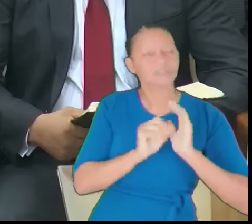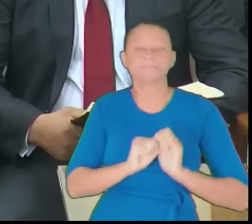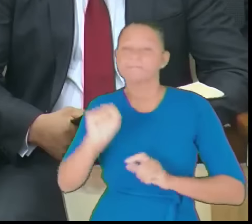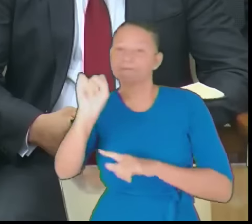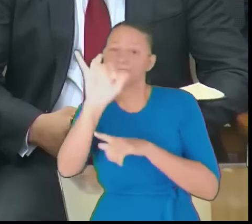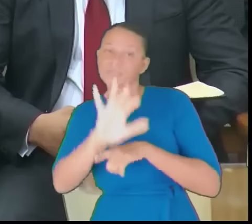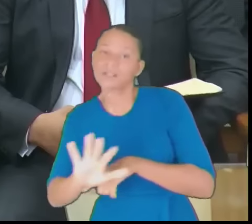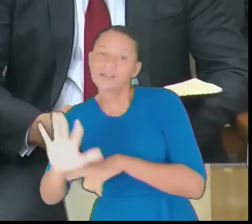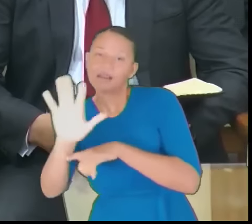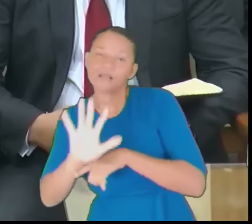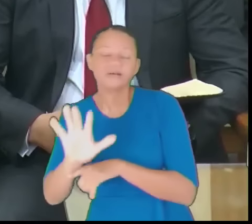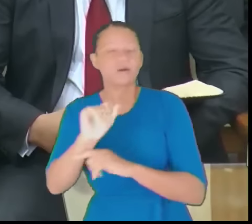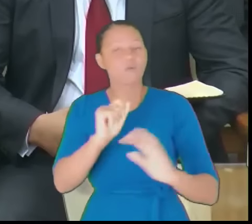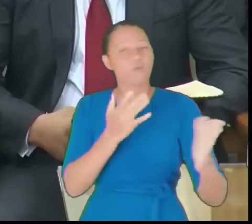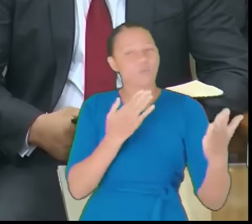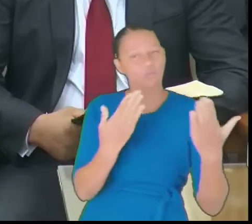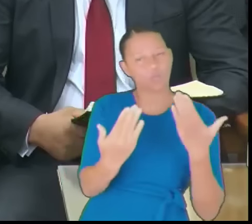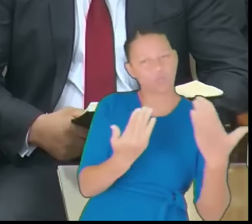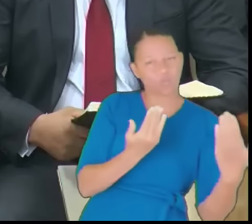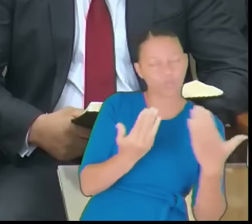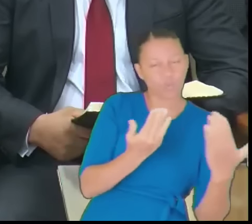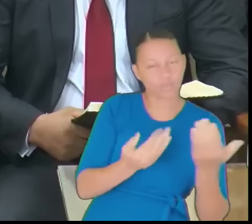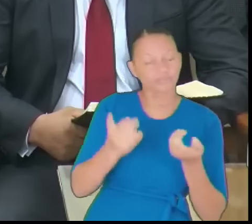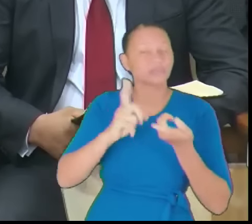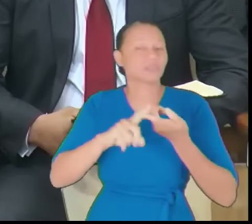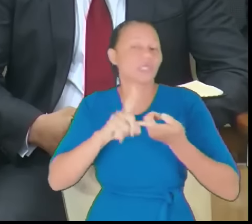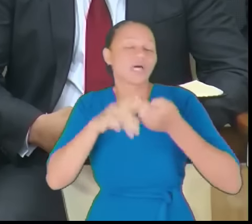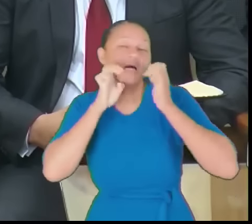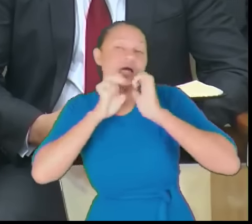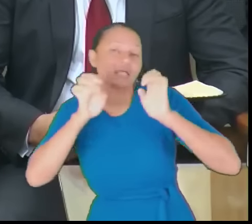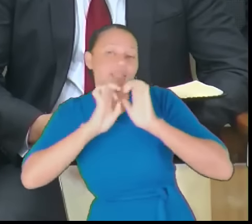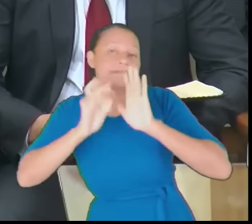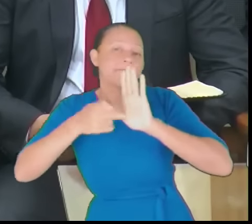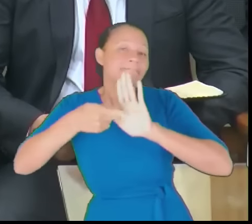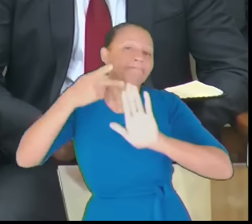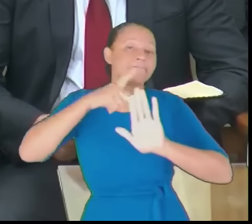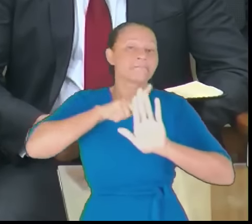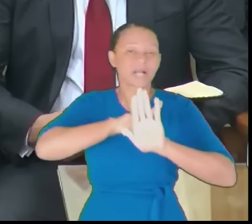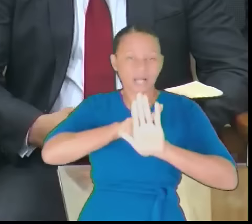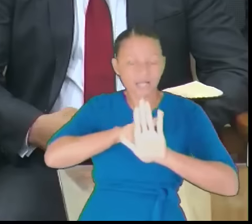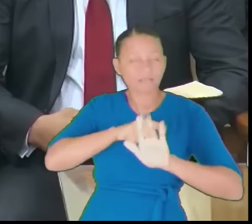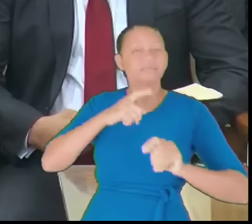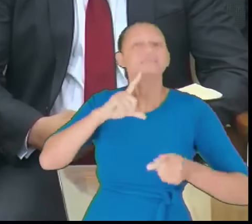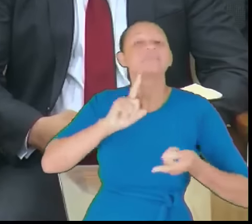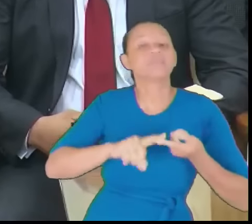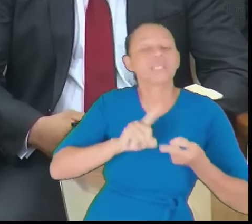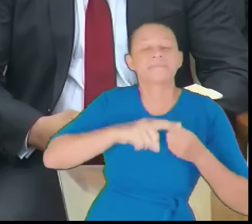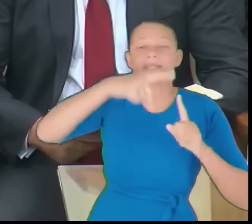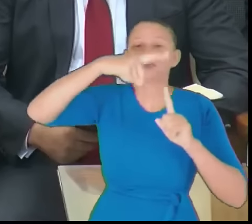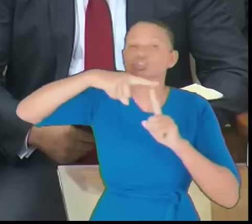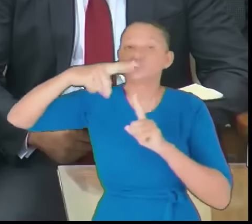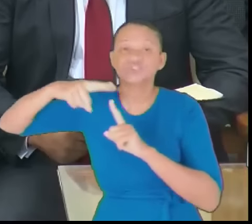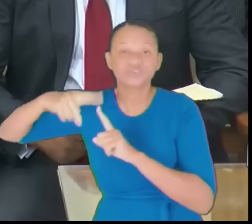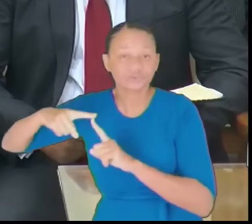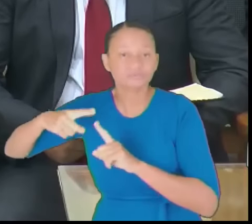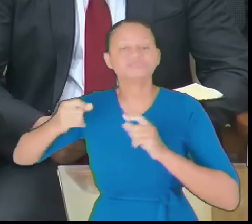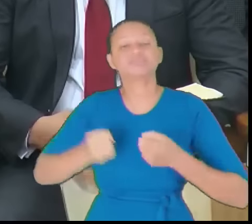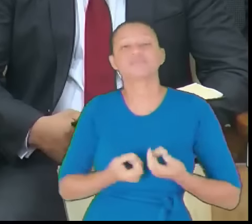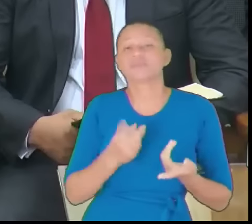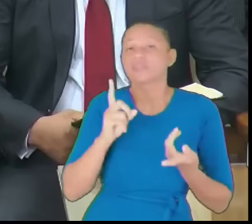é o Evangelho em alegorias, é o Evangelho em parábola, é o Evangelho em tipos, é